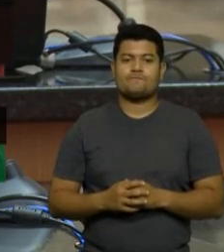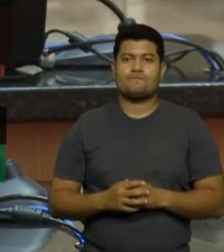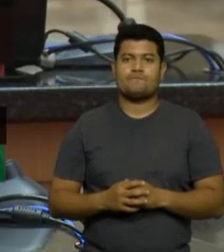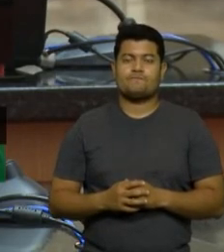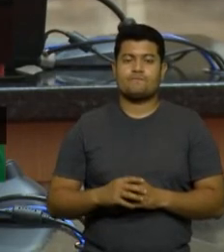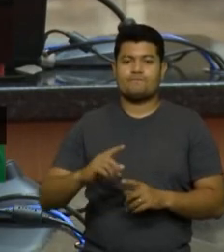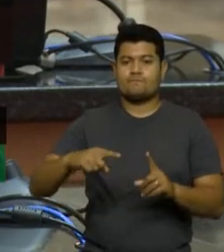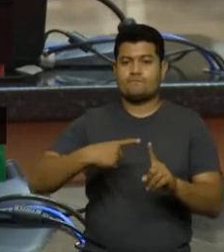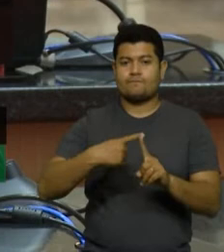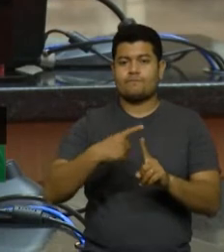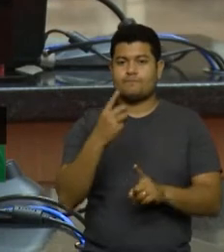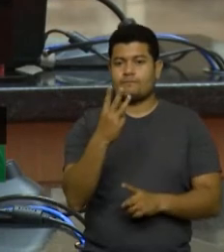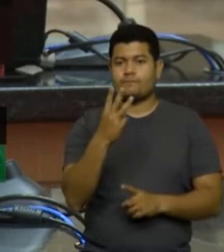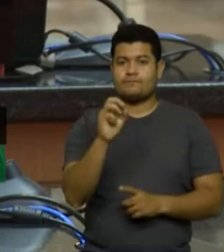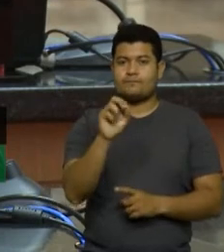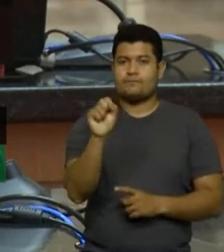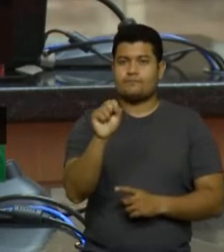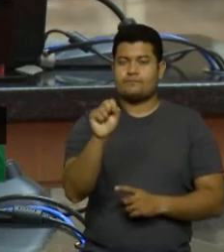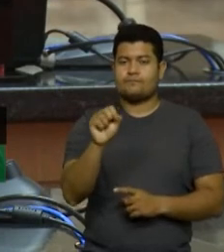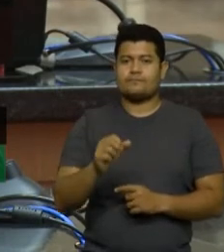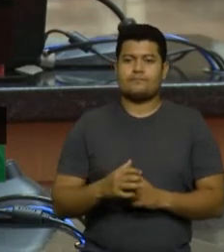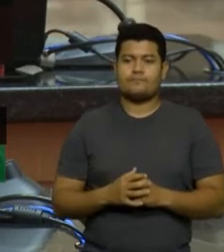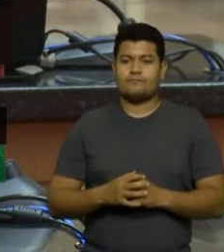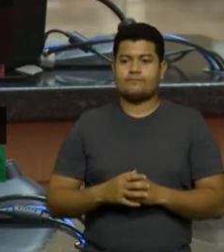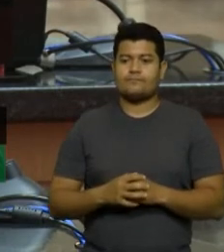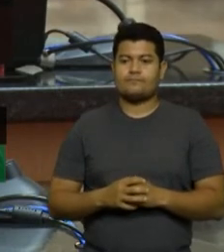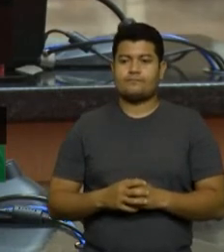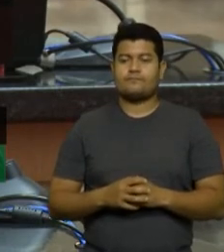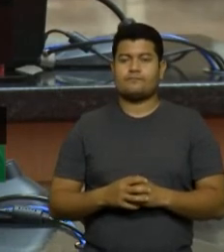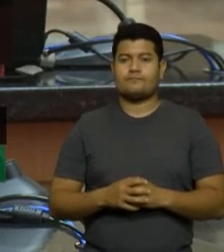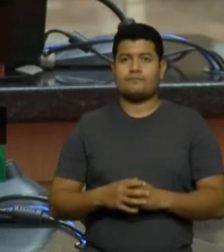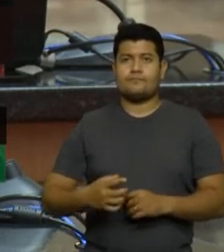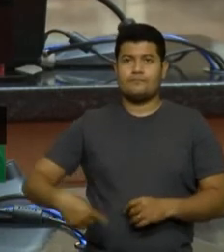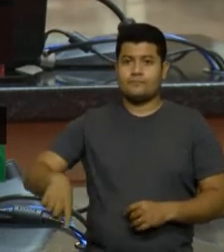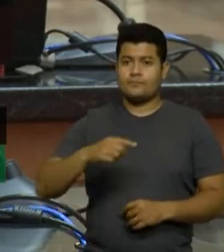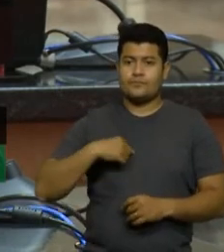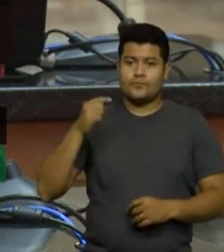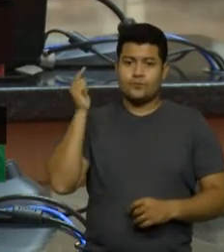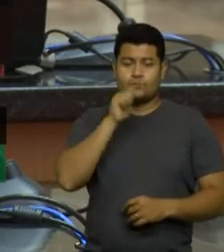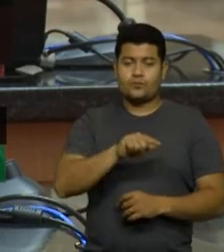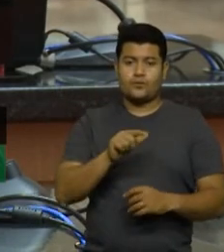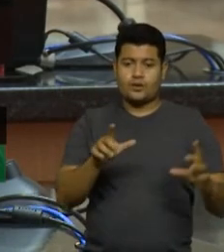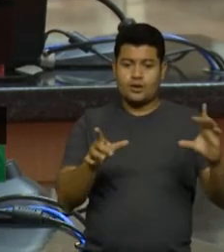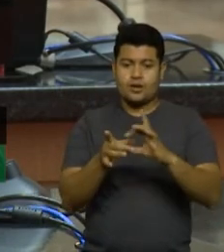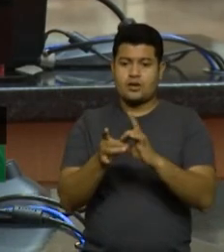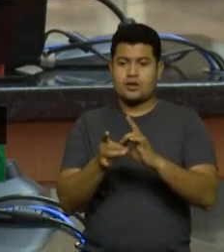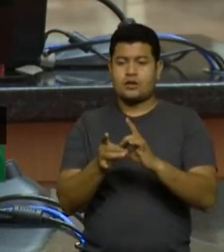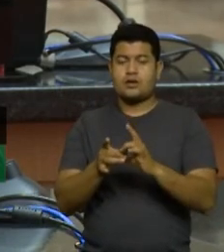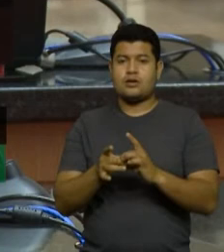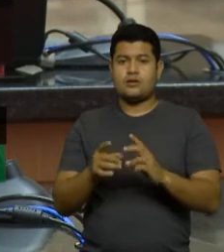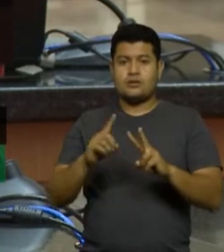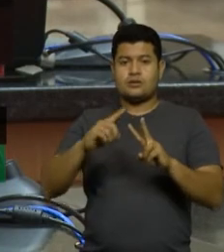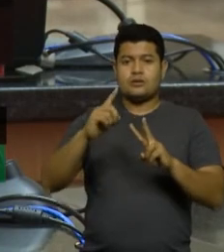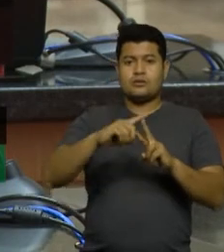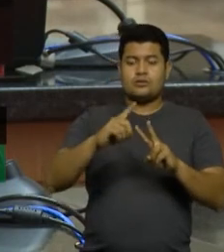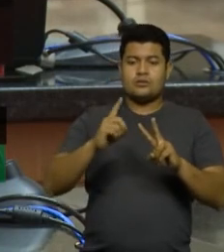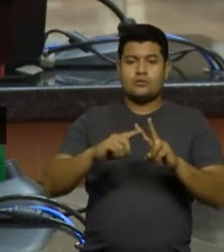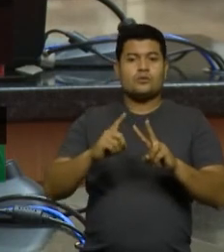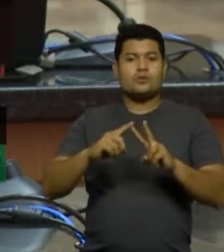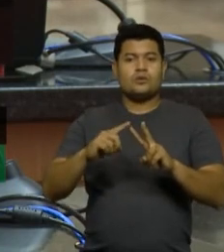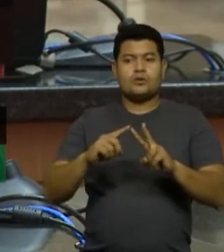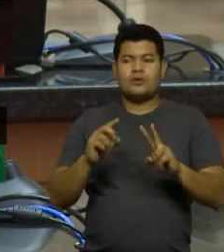Mais 30 segundos. Mais 30 segundos, obrigado. Então, nós ligaríamos Abidão com duas BRs, a 470